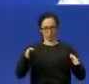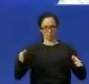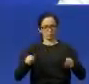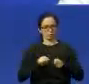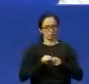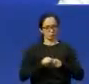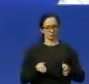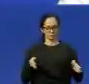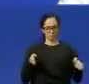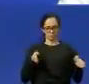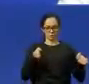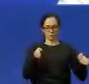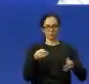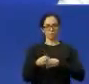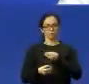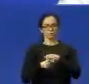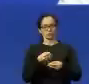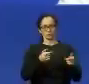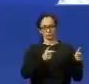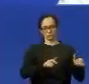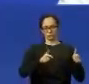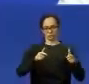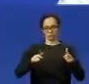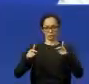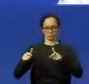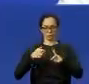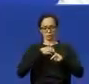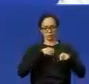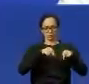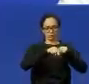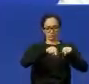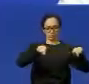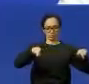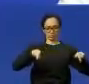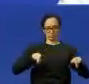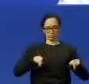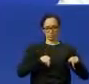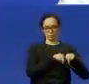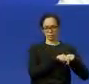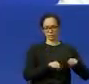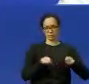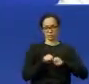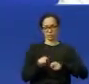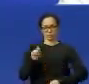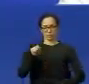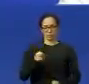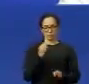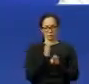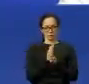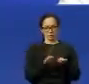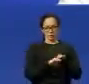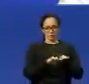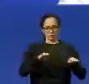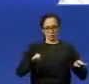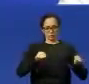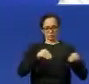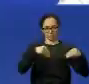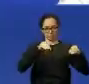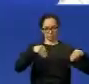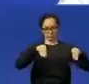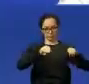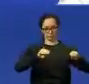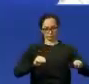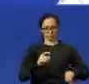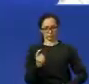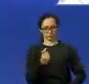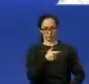pescadores. E esses viveiros são em formato de prismas reto-retangulares, fixados ao solo com telas flexíveis de mesma